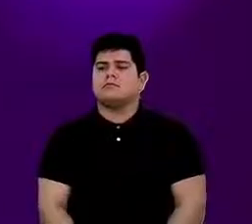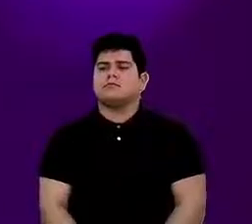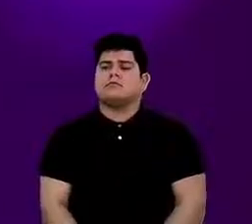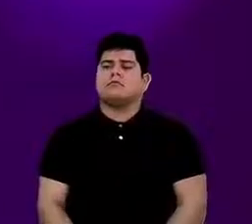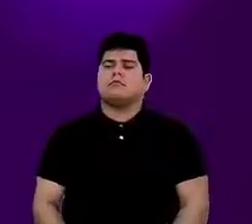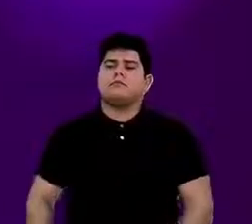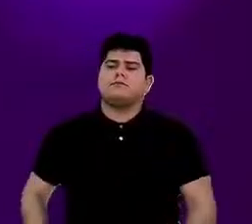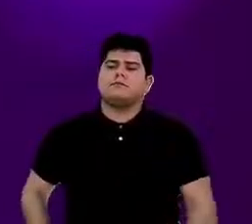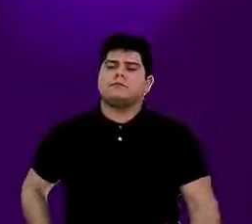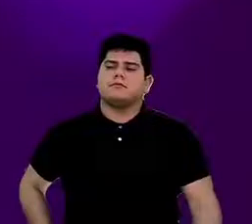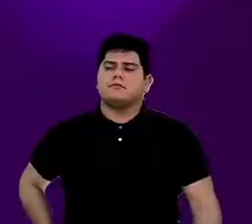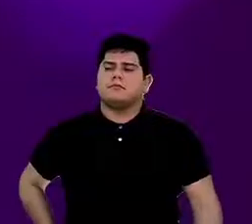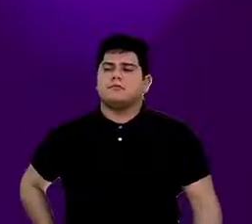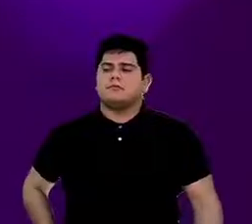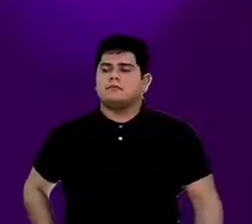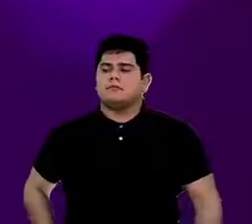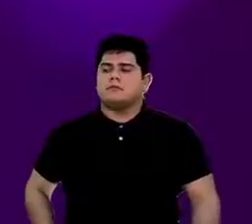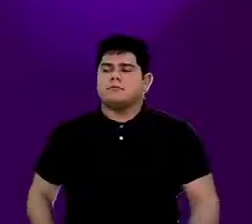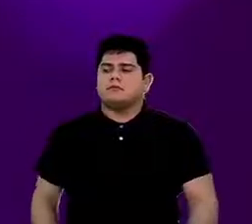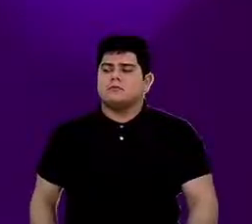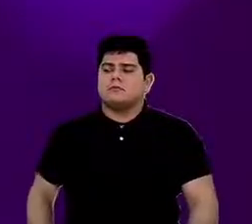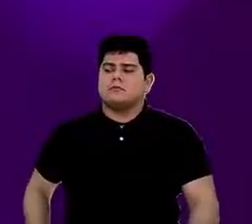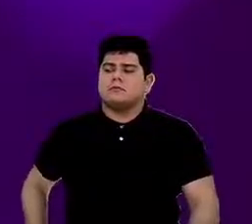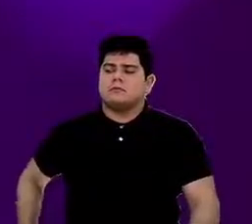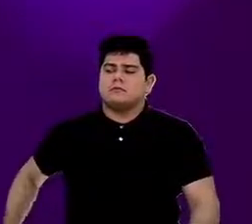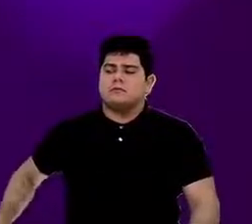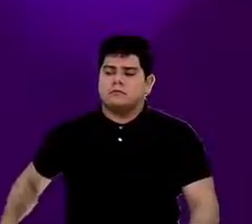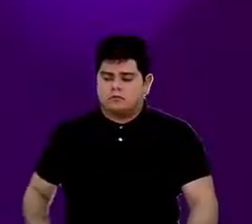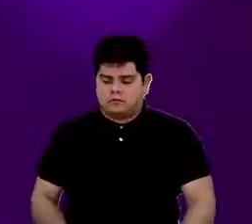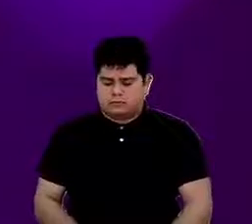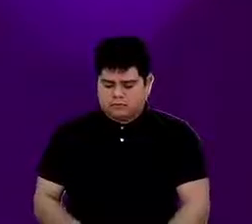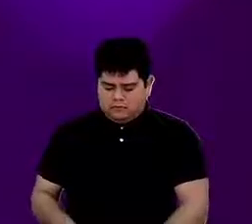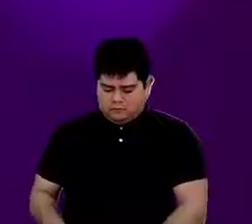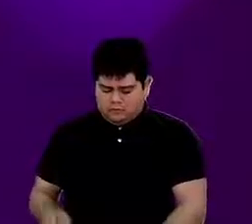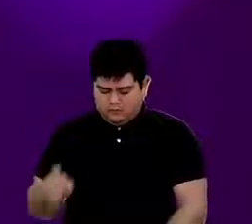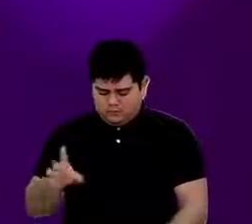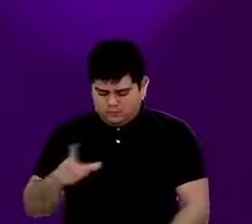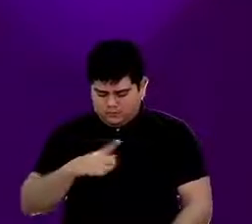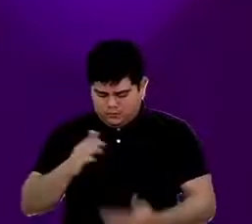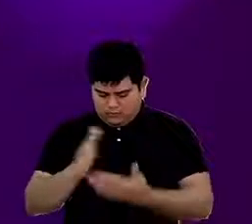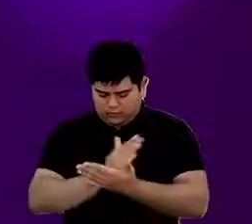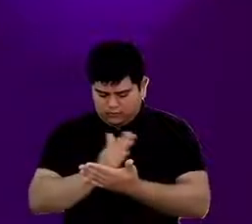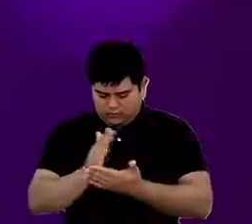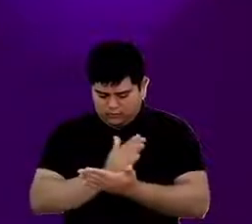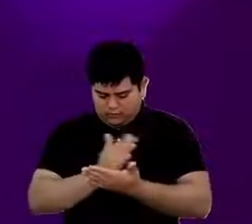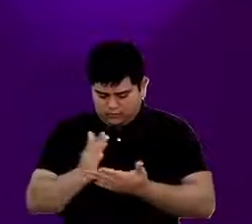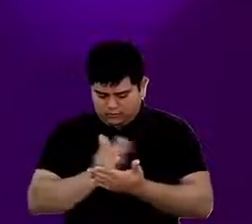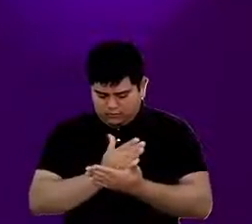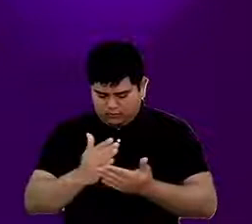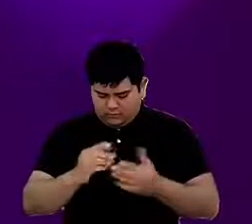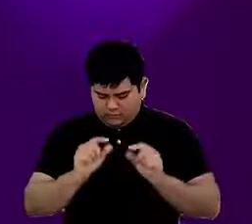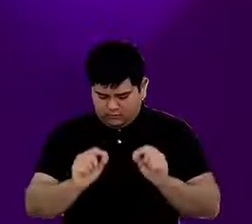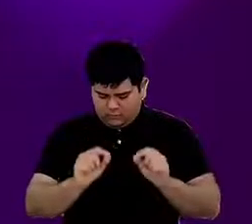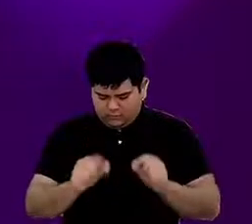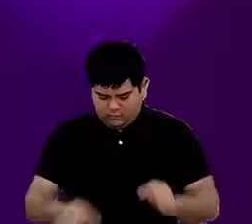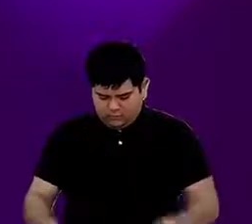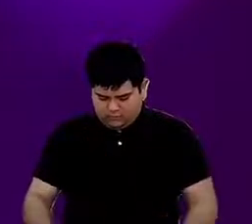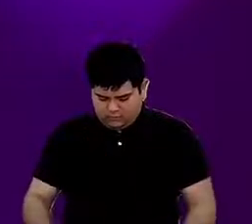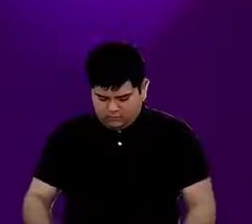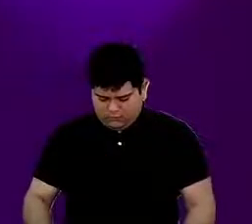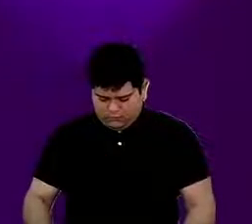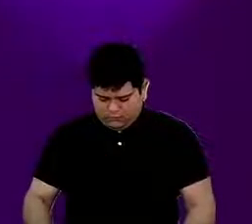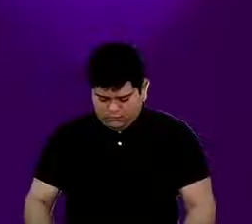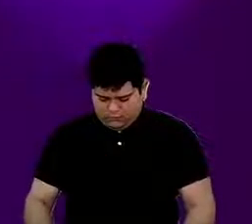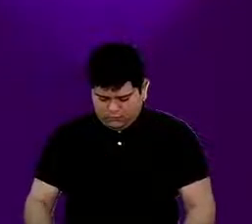dá para fazer num aparelho convencional, só aqueles com detetores de CZT. A gente consegue medir o